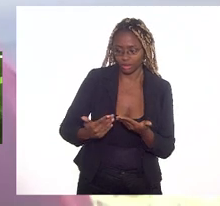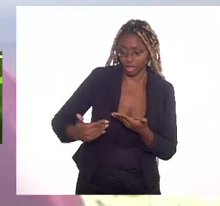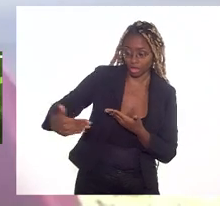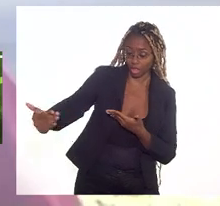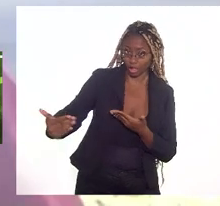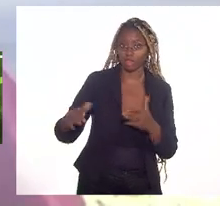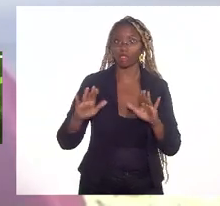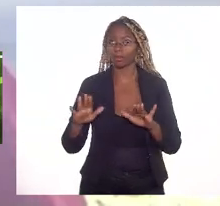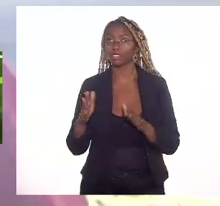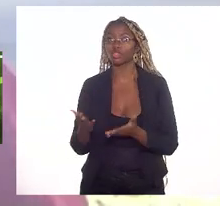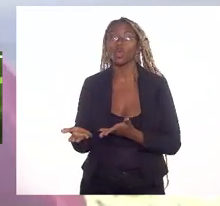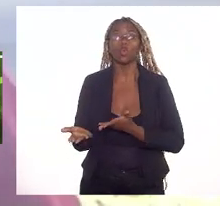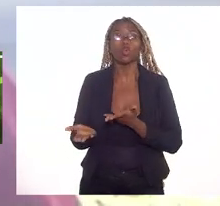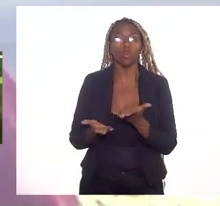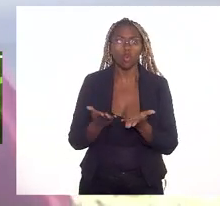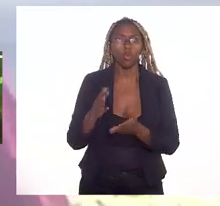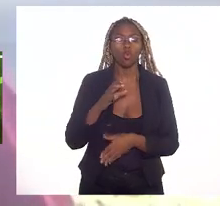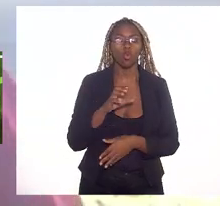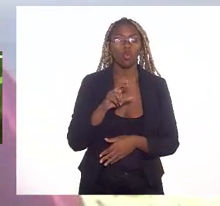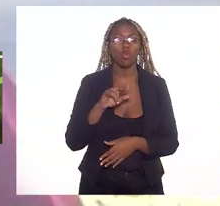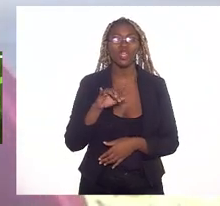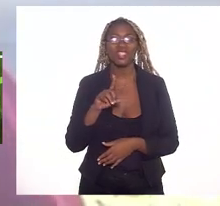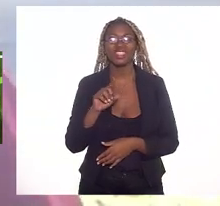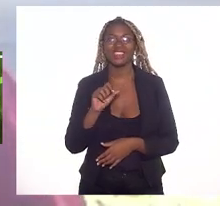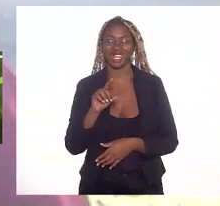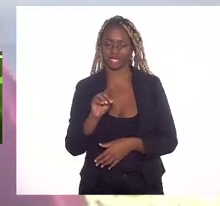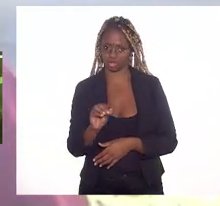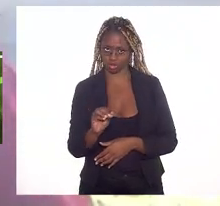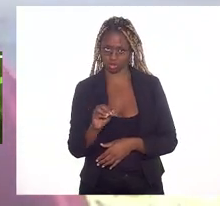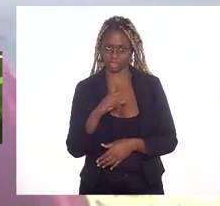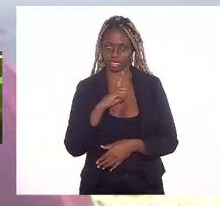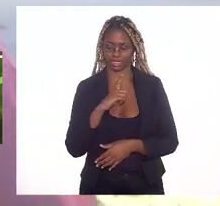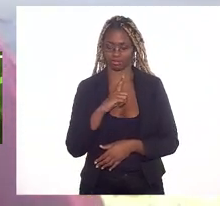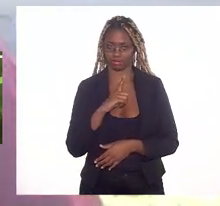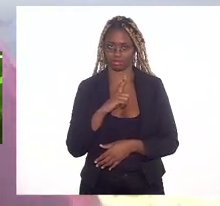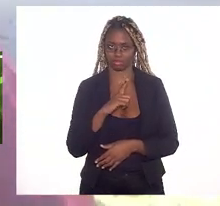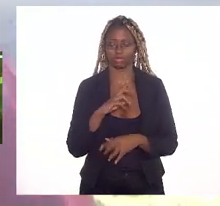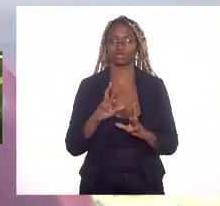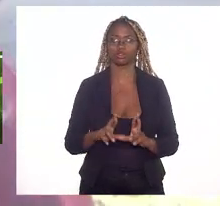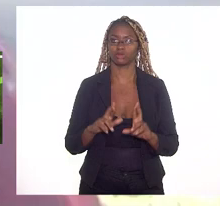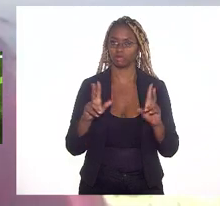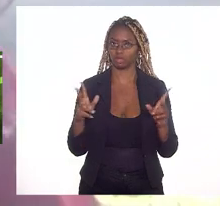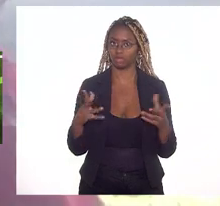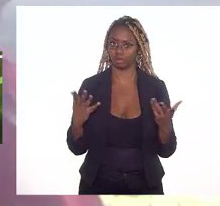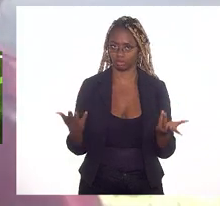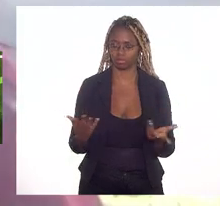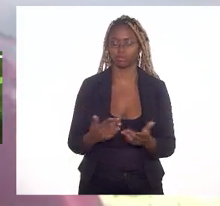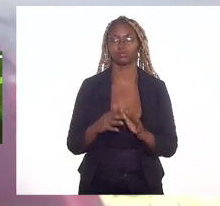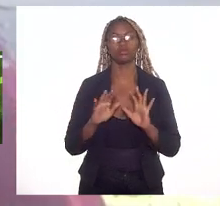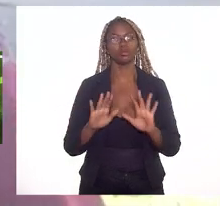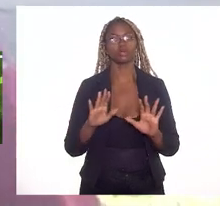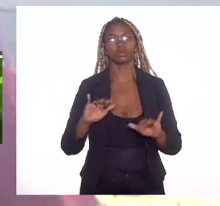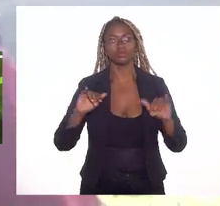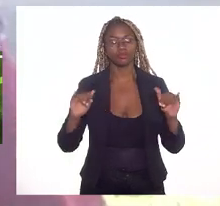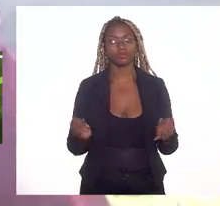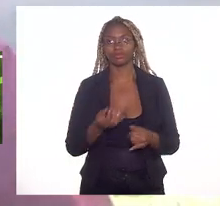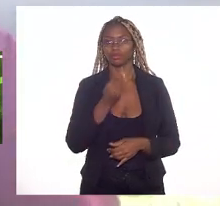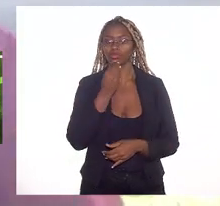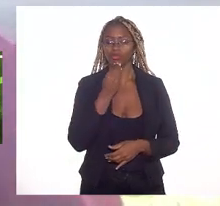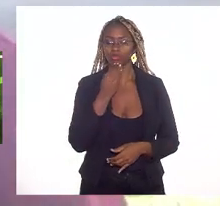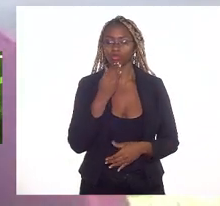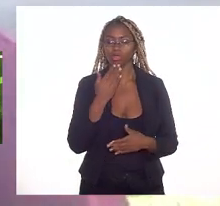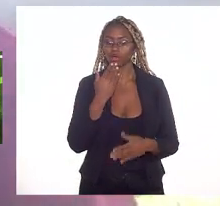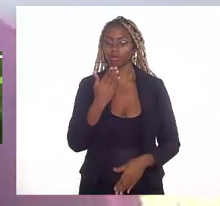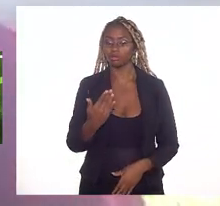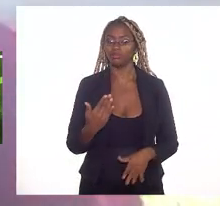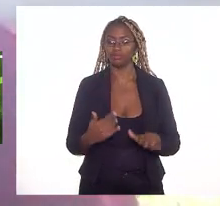definitivamente ficar implicado e envolvido no cuidado para as pessoas com doenças raras. E aí eu quero aproveitar a oportunidade e pedir ajuda e